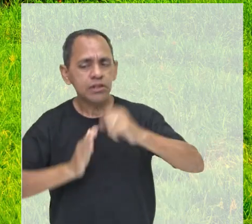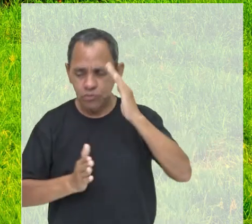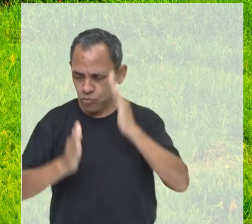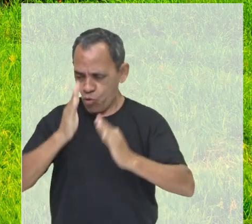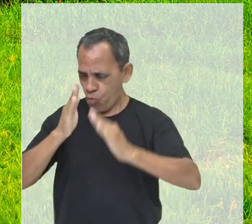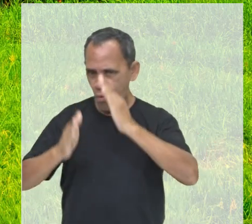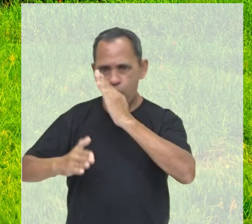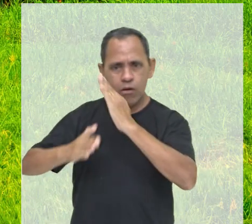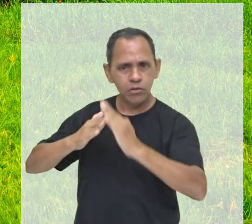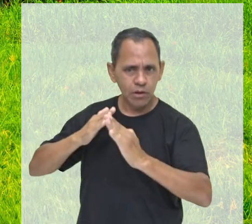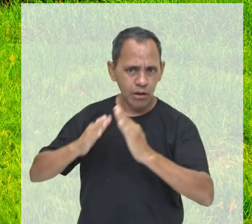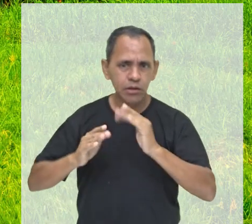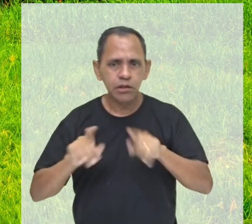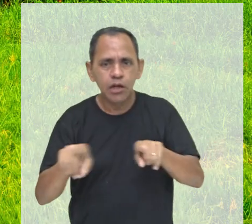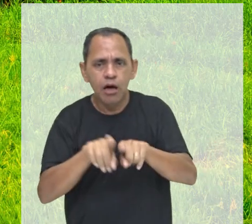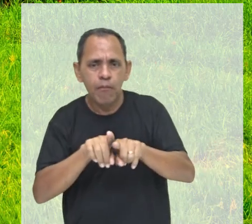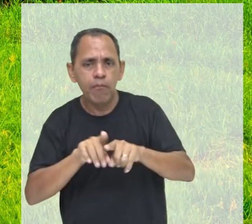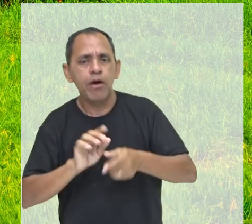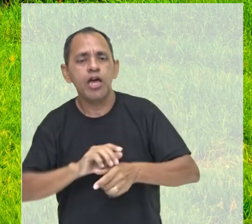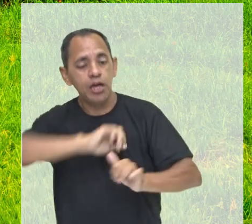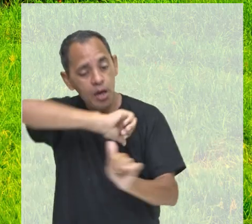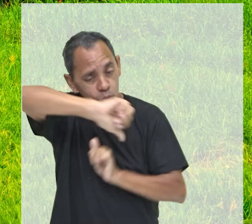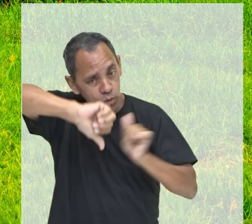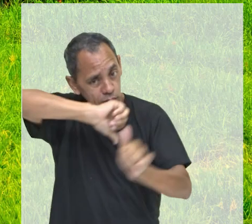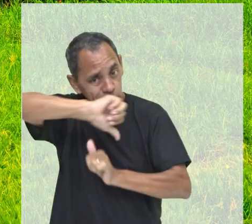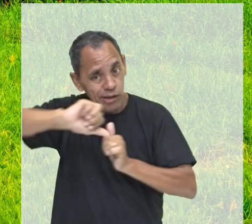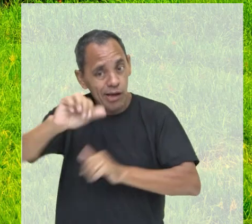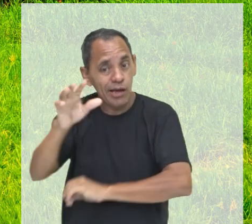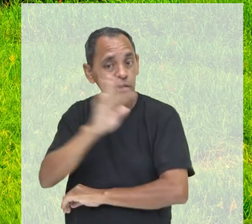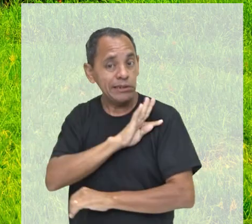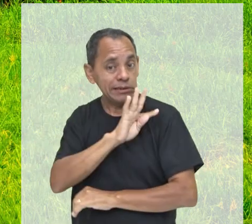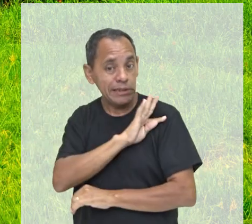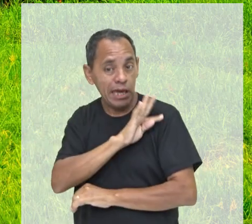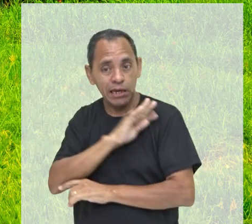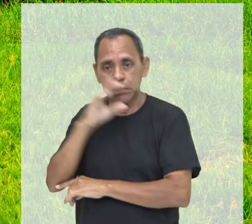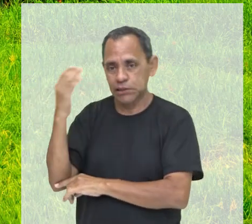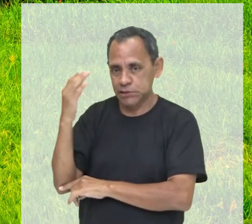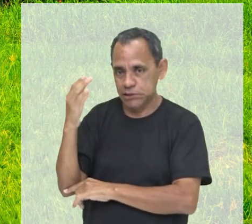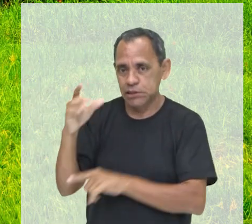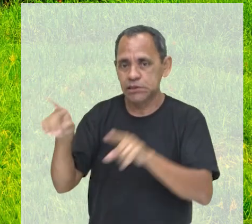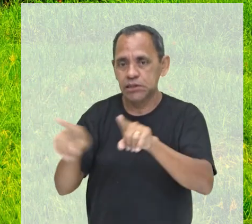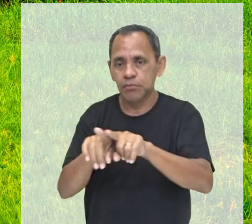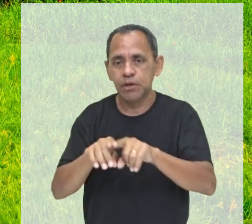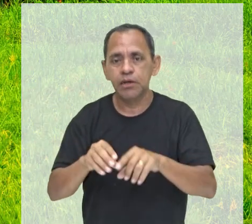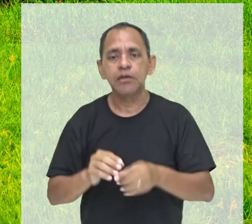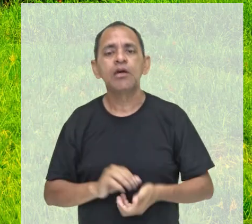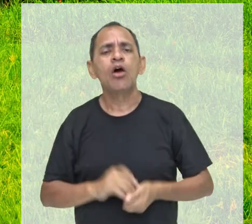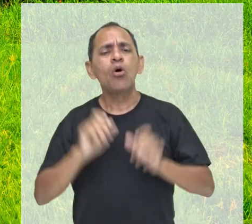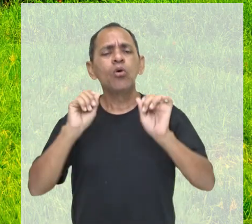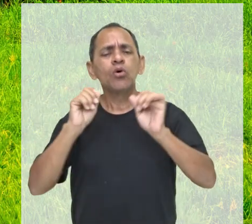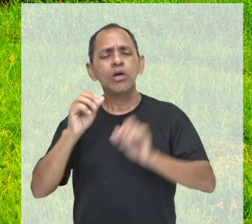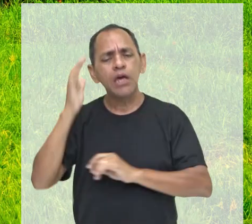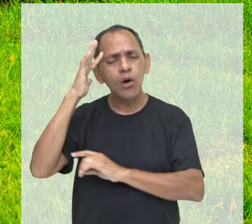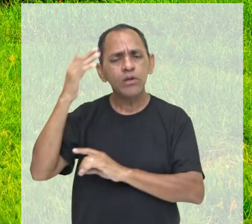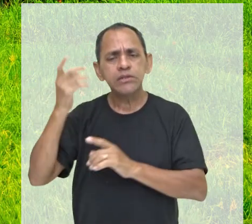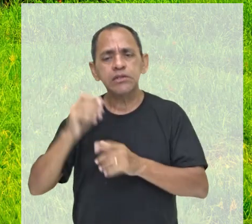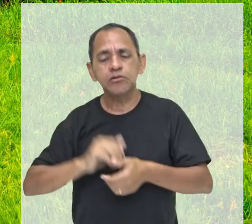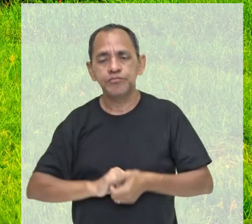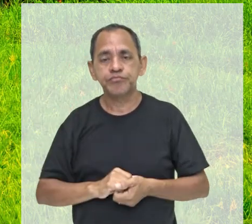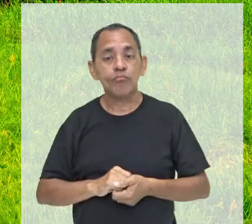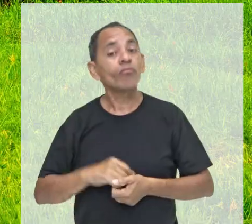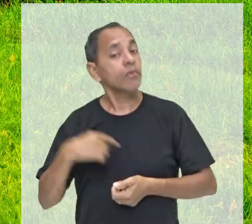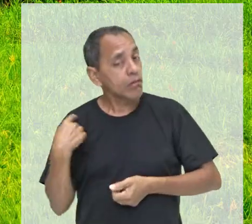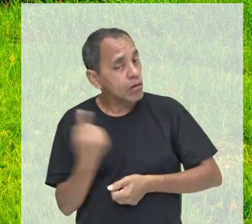com todas essas mudanças aí na técnica e na ciência, outra situação que vai ocorrer aí, que a gente também vai estar vivendo